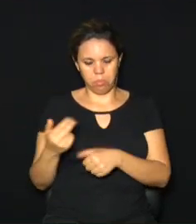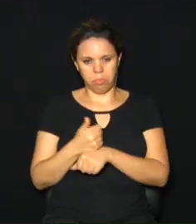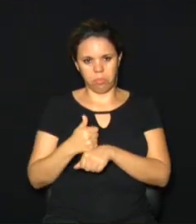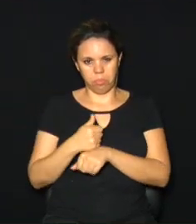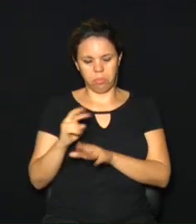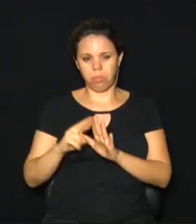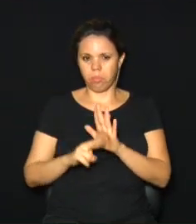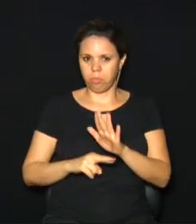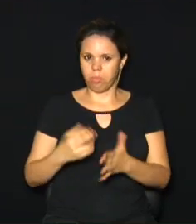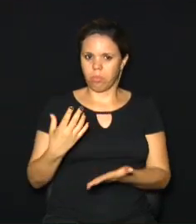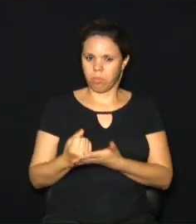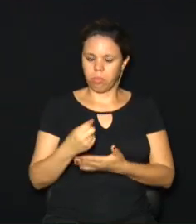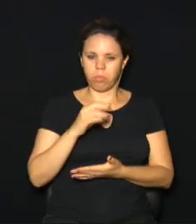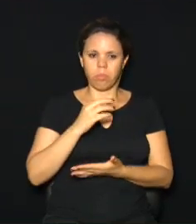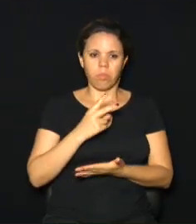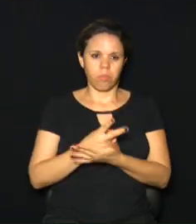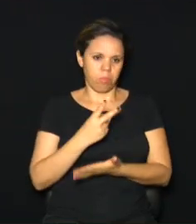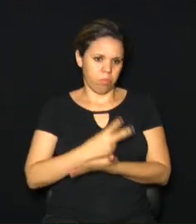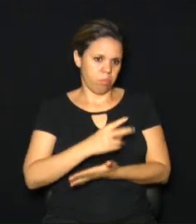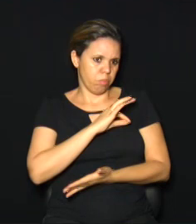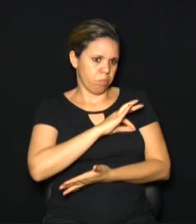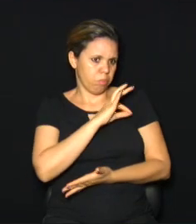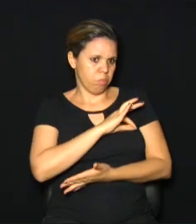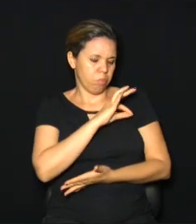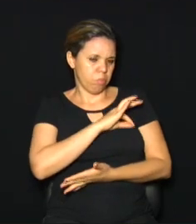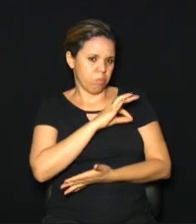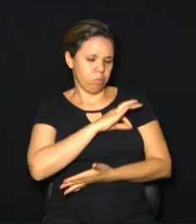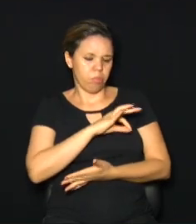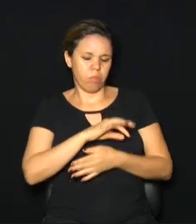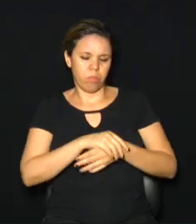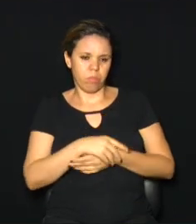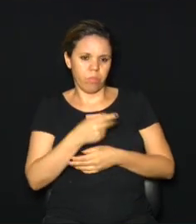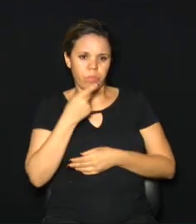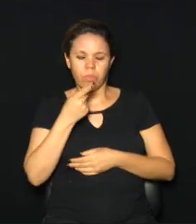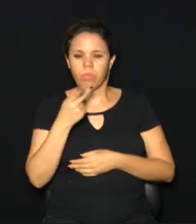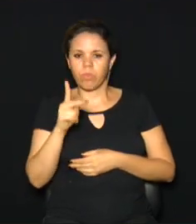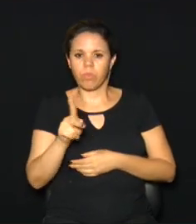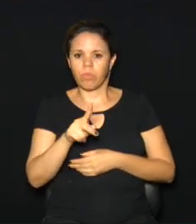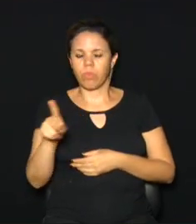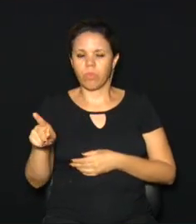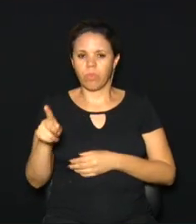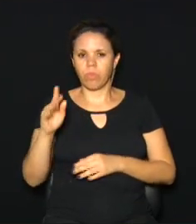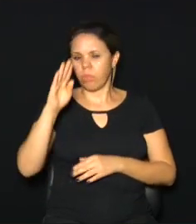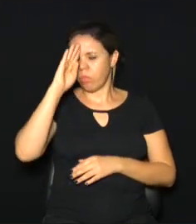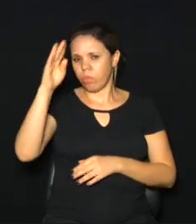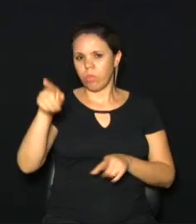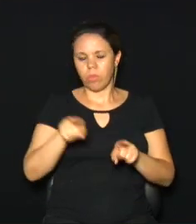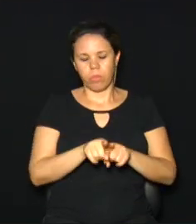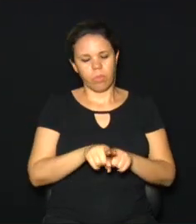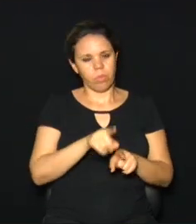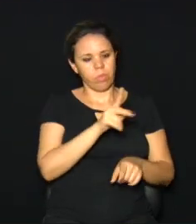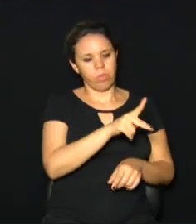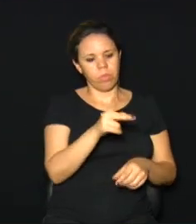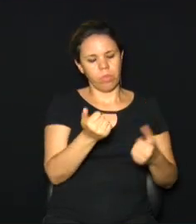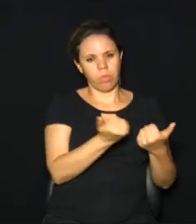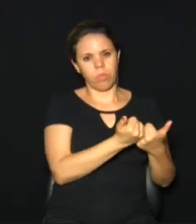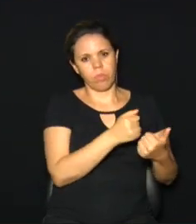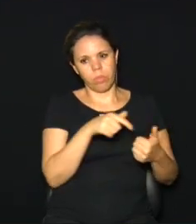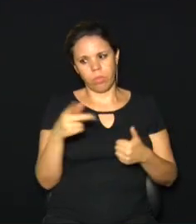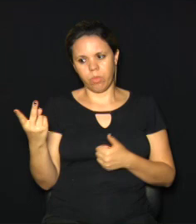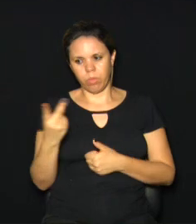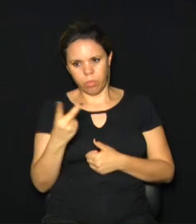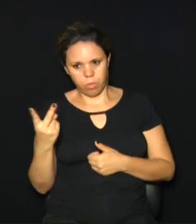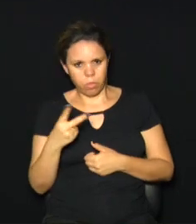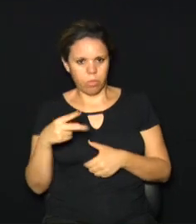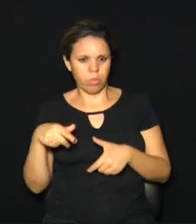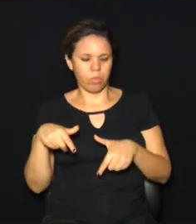que receber o mesmo salário, né? Aí, no caso, foi falado de professor titular e professor adjunto. Se eles exercem a mesma